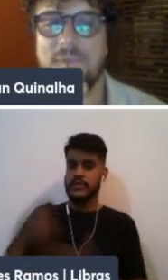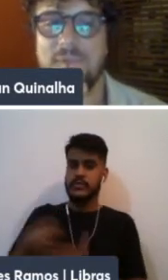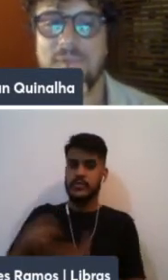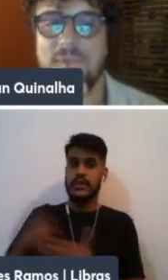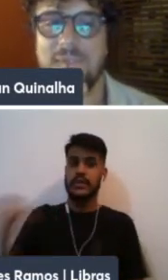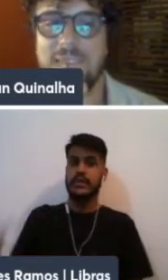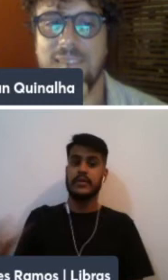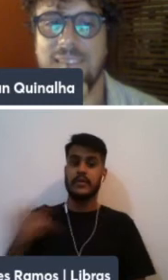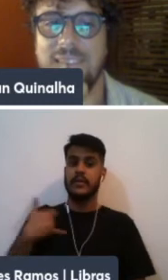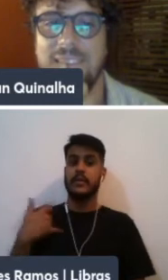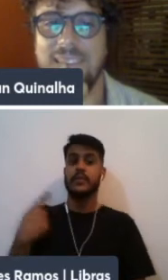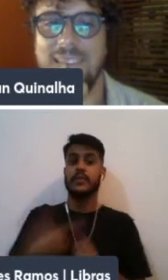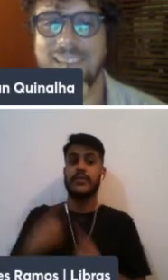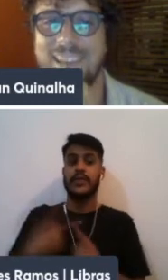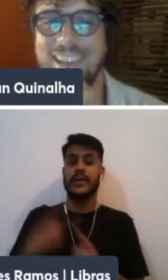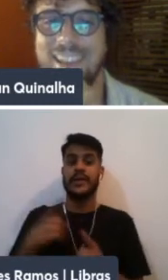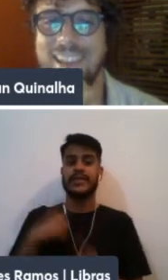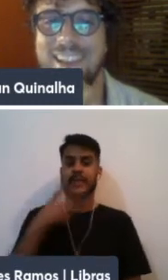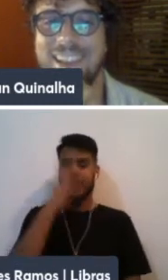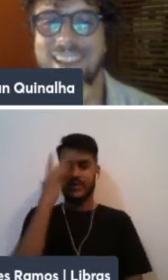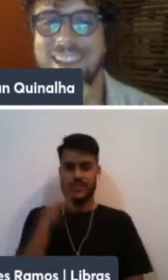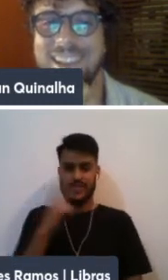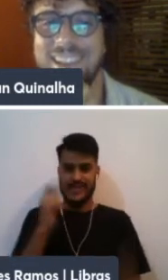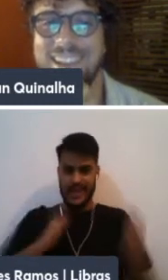transar com nenhum dos Dizzy Croquettes.